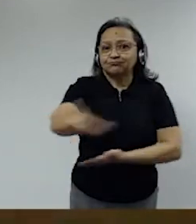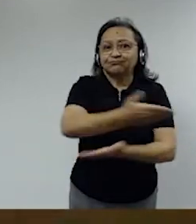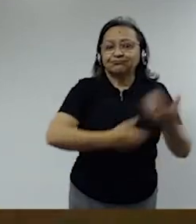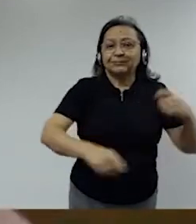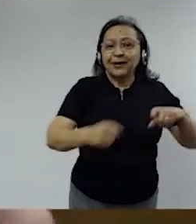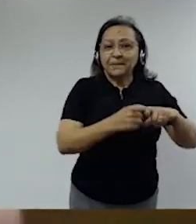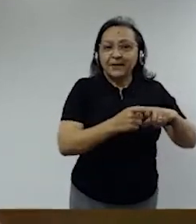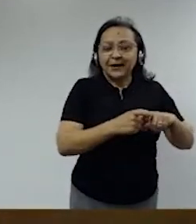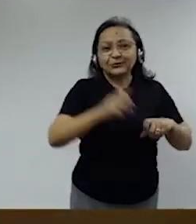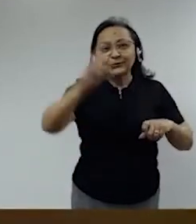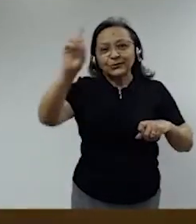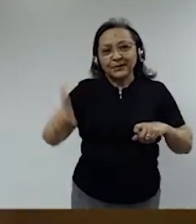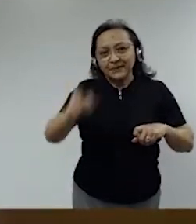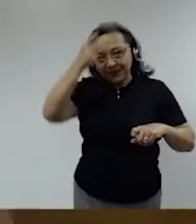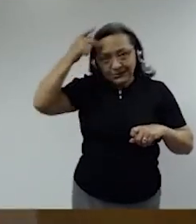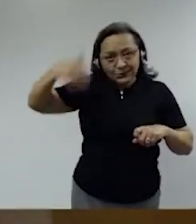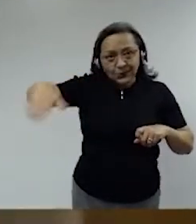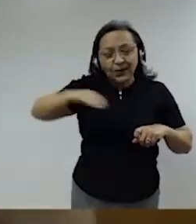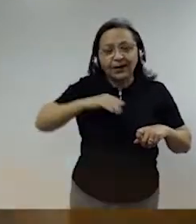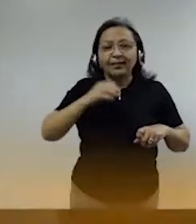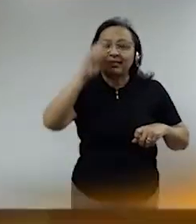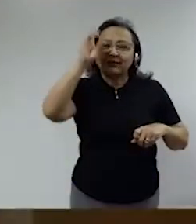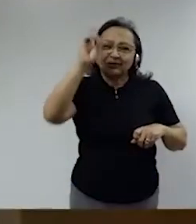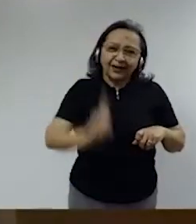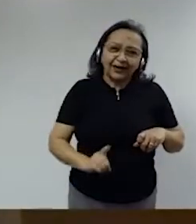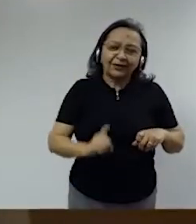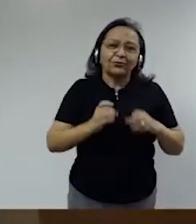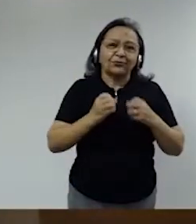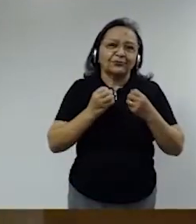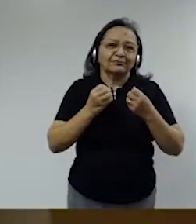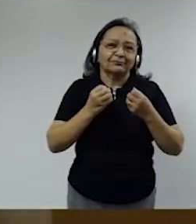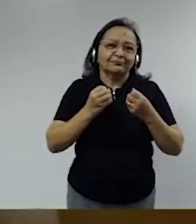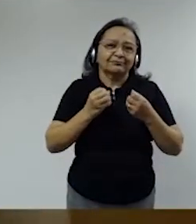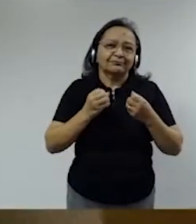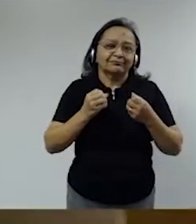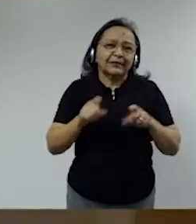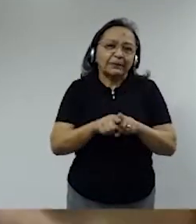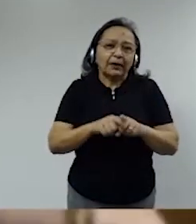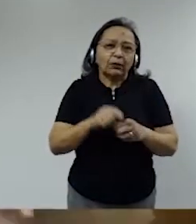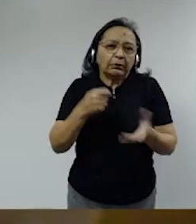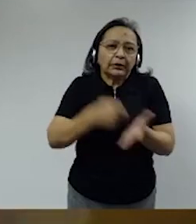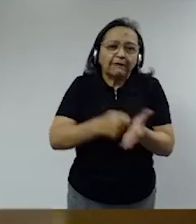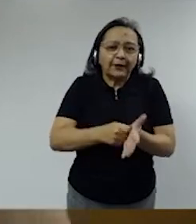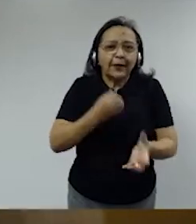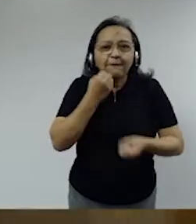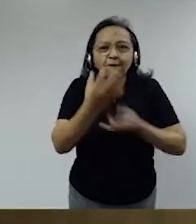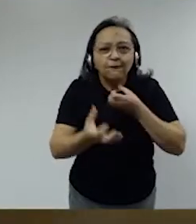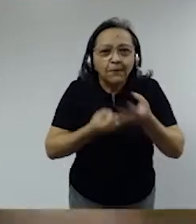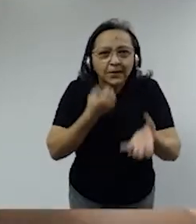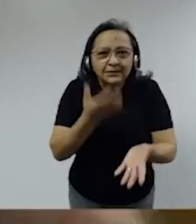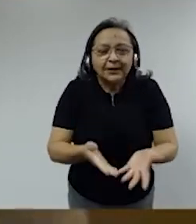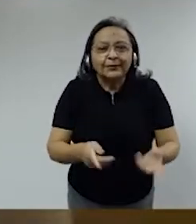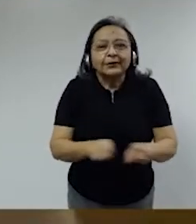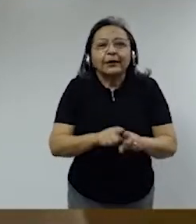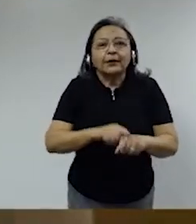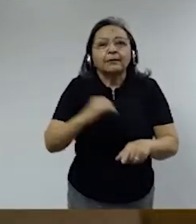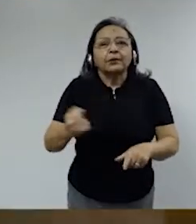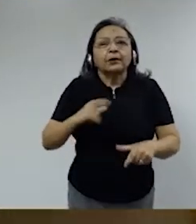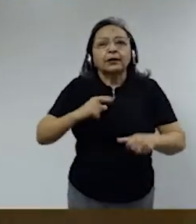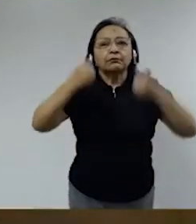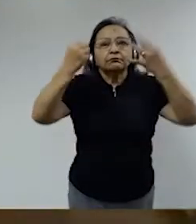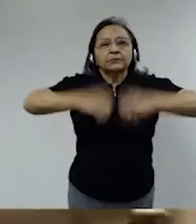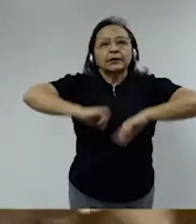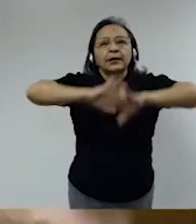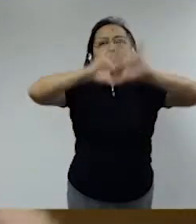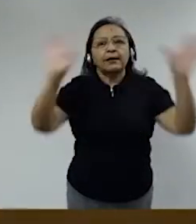de informação como o dever de informação, né, a importância de você ter aqui um esclarecimento para